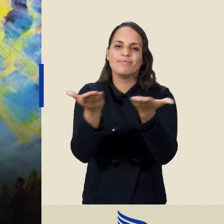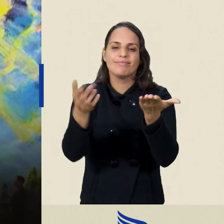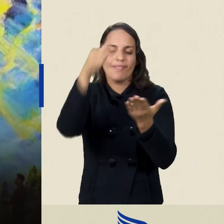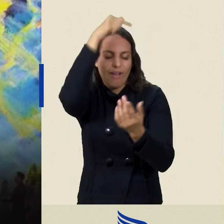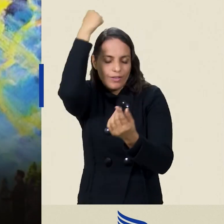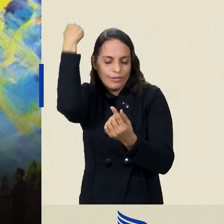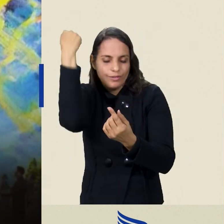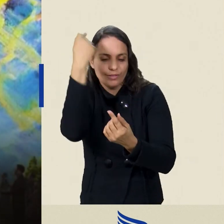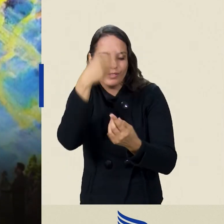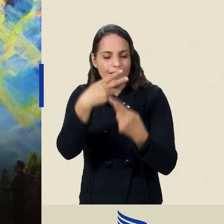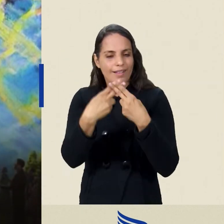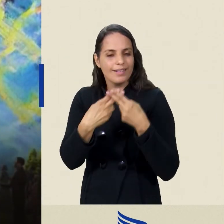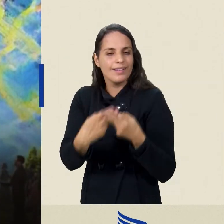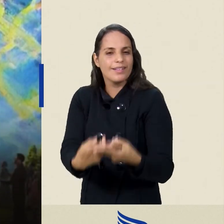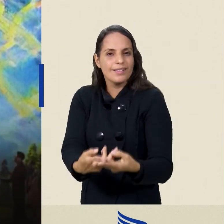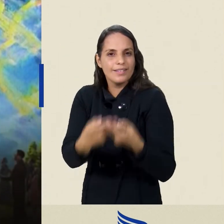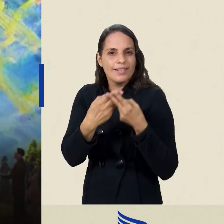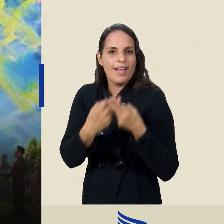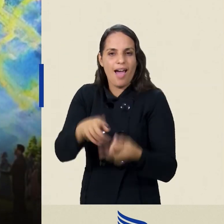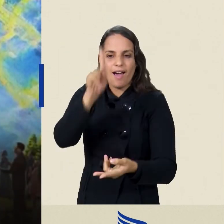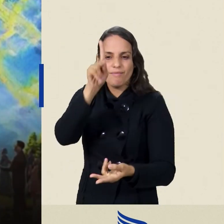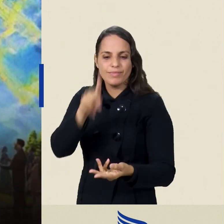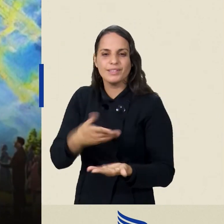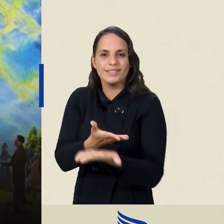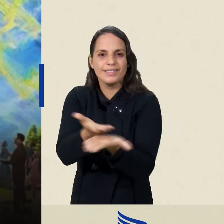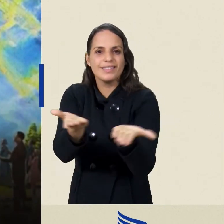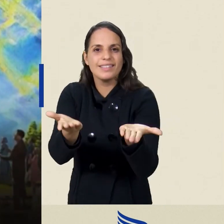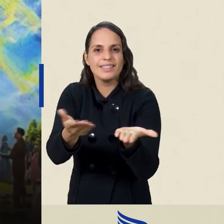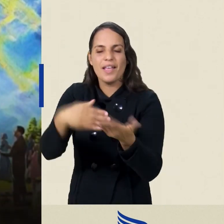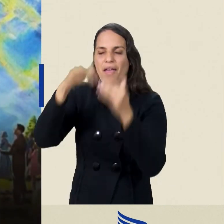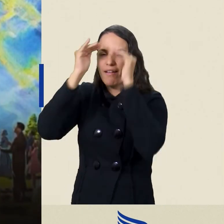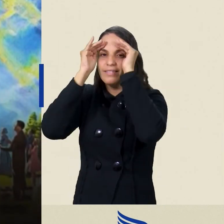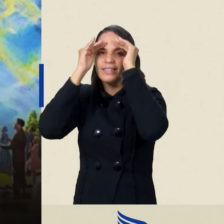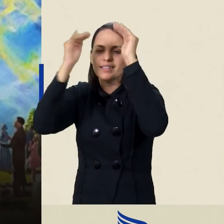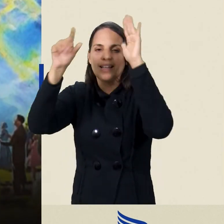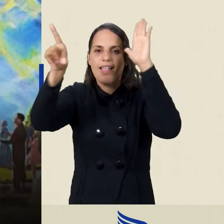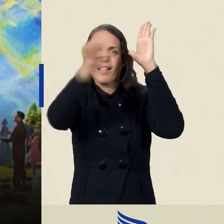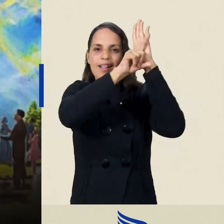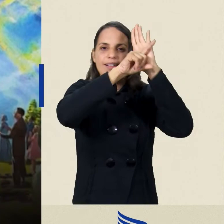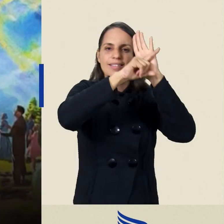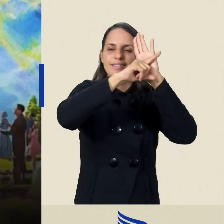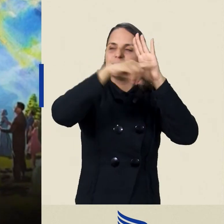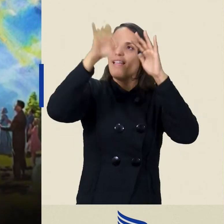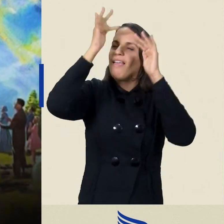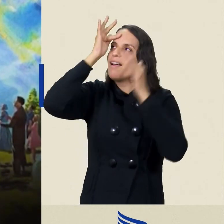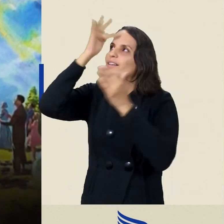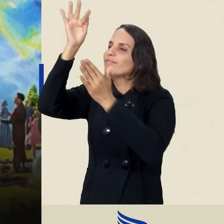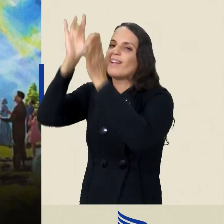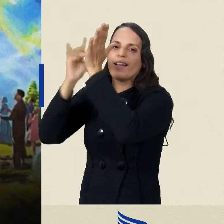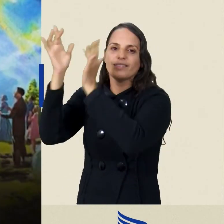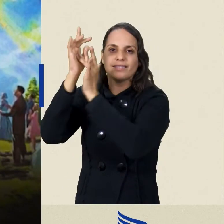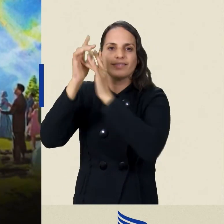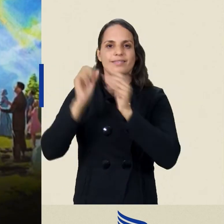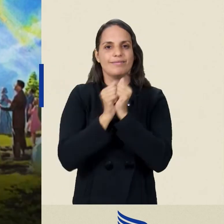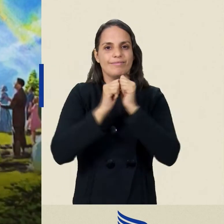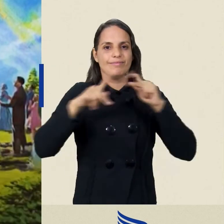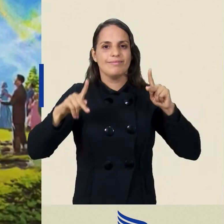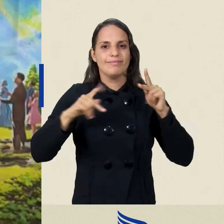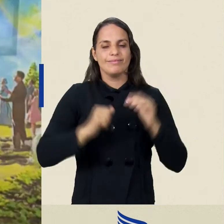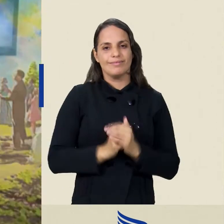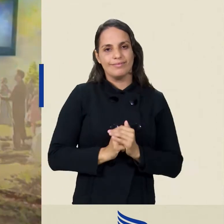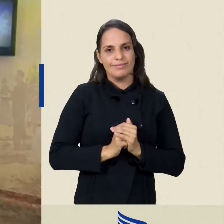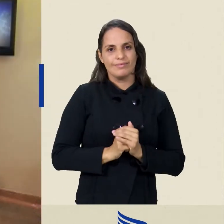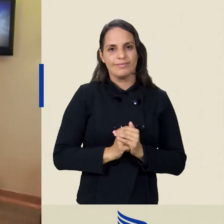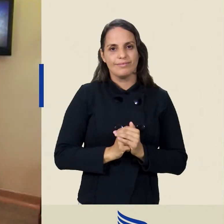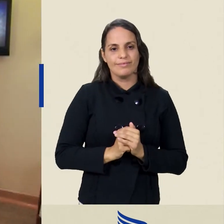santos. Aqui estão os que guardam os mandamentos de Deus e a fé em Jesus. Apocalipse 14, 12 e